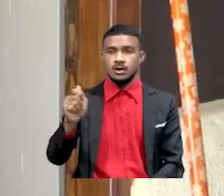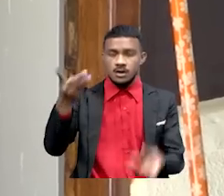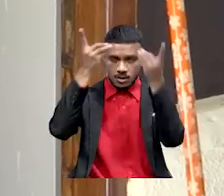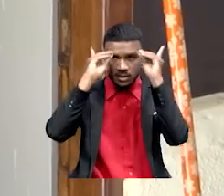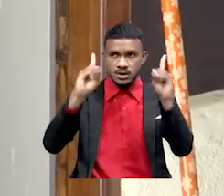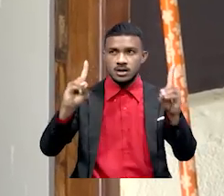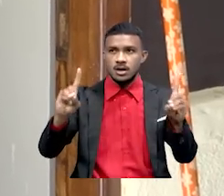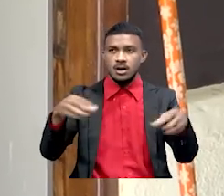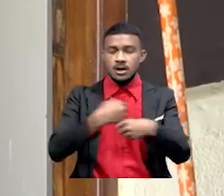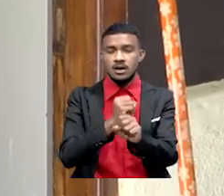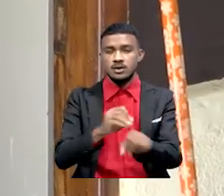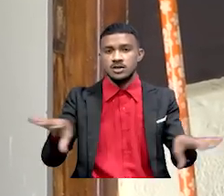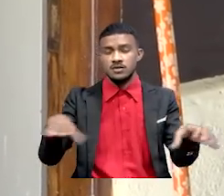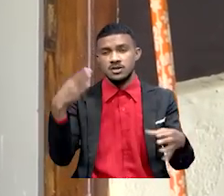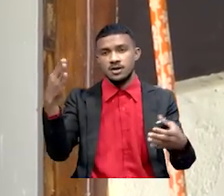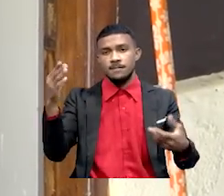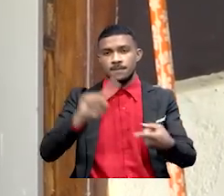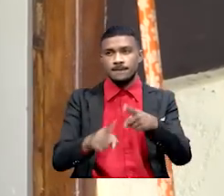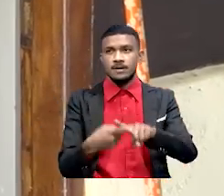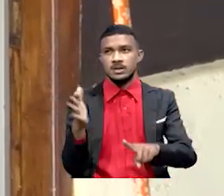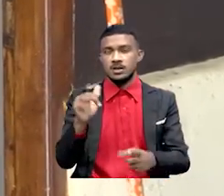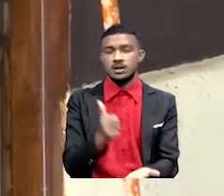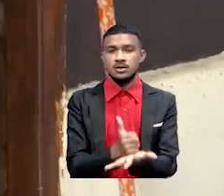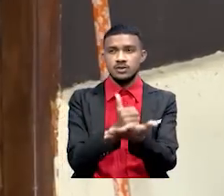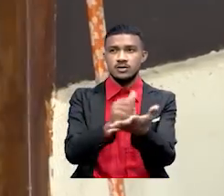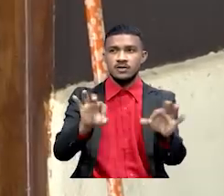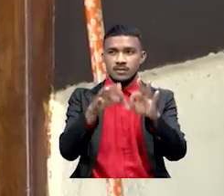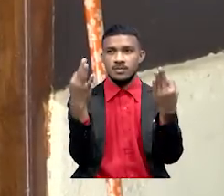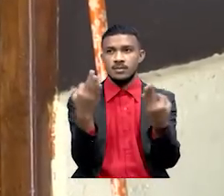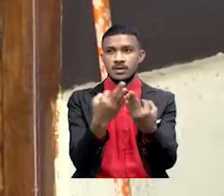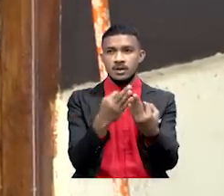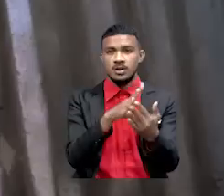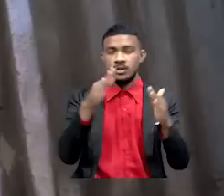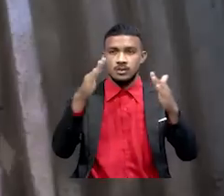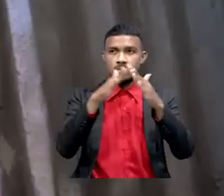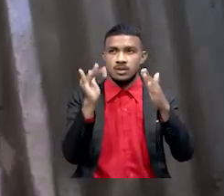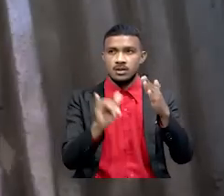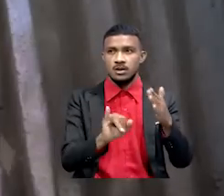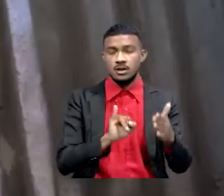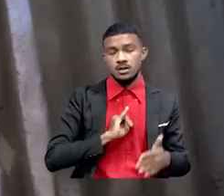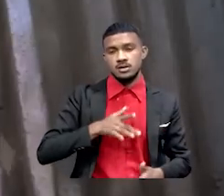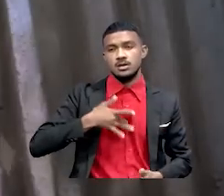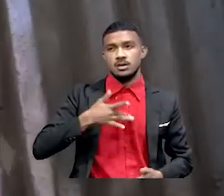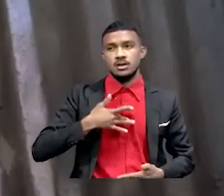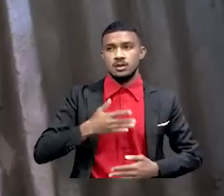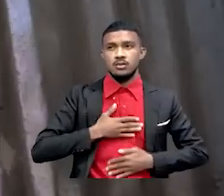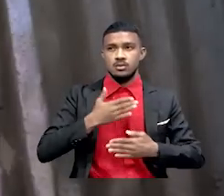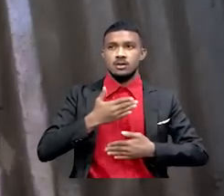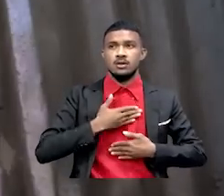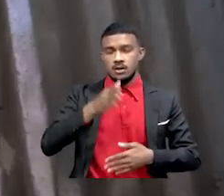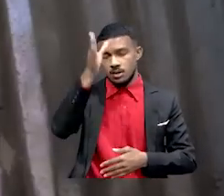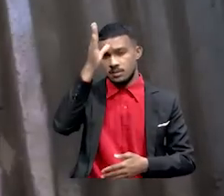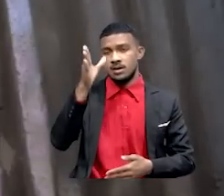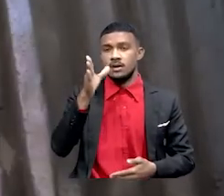mamá, ho de sustenta necessidade o malaram. Pamore sente ansan se contente tamba o ir pai ho main se compreende